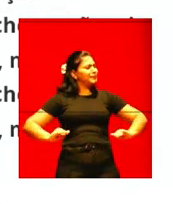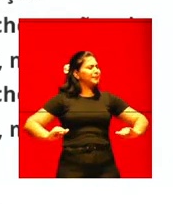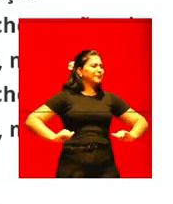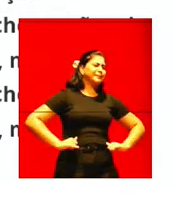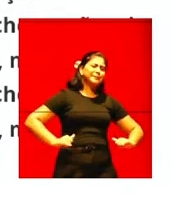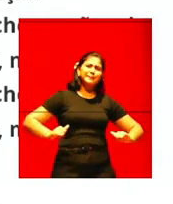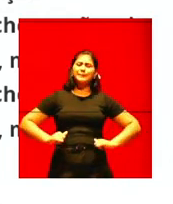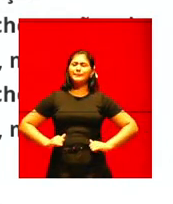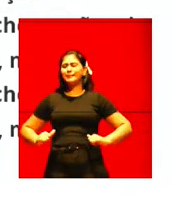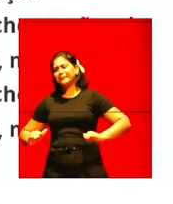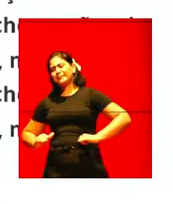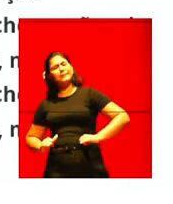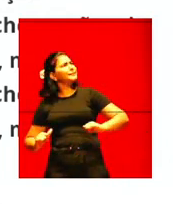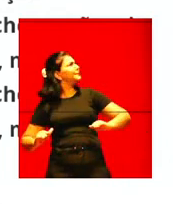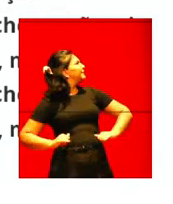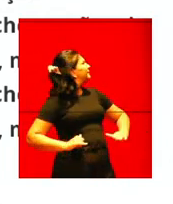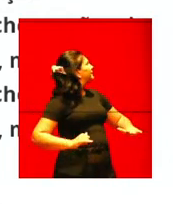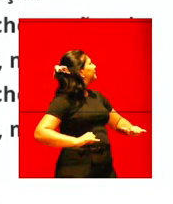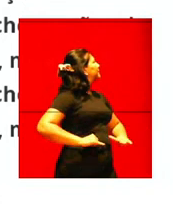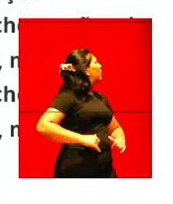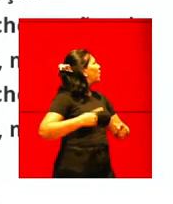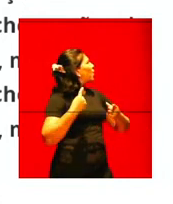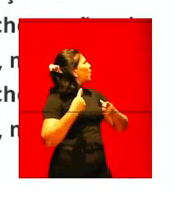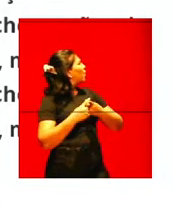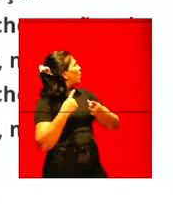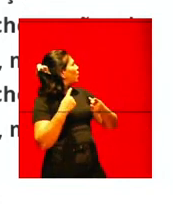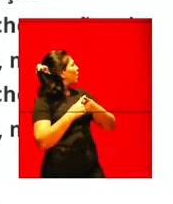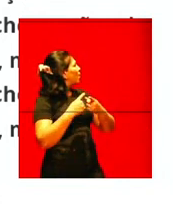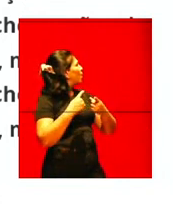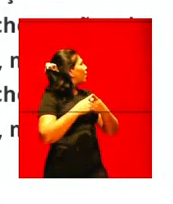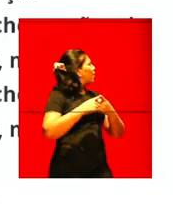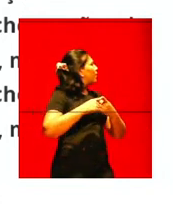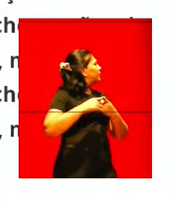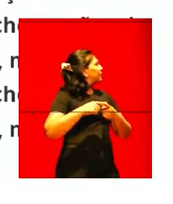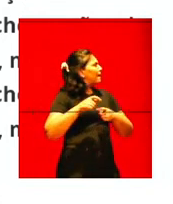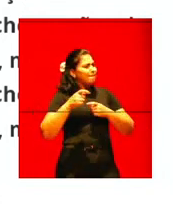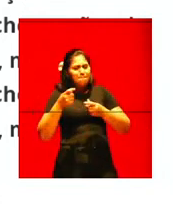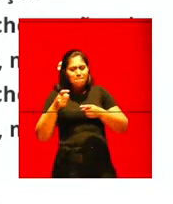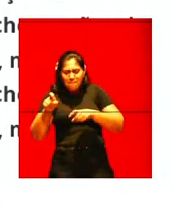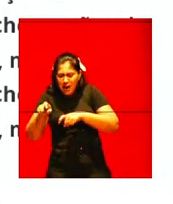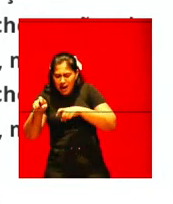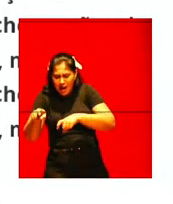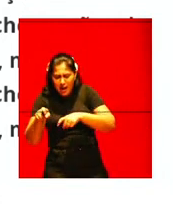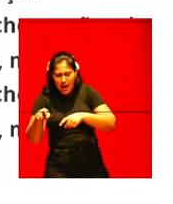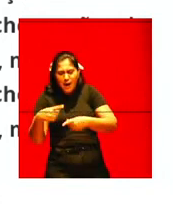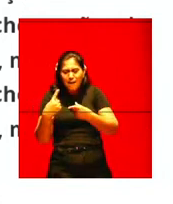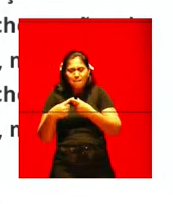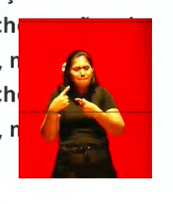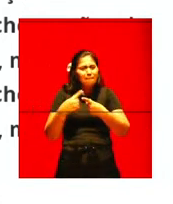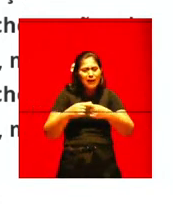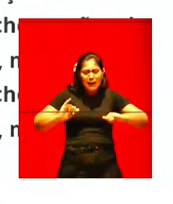judiação? Eu perguntei a Deus do céu, ai, por que tamanha